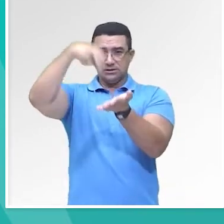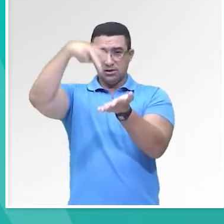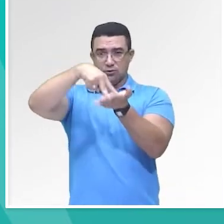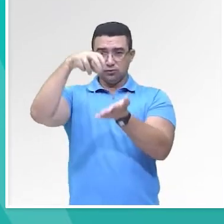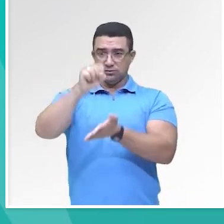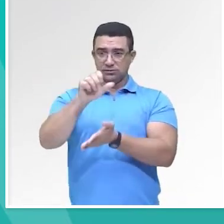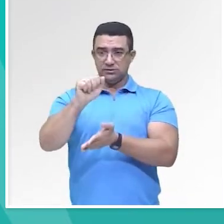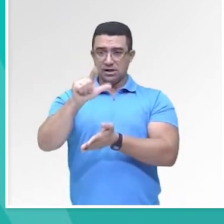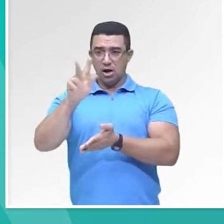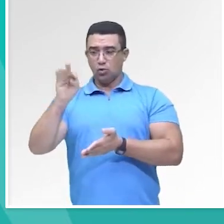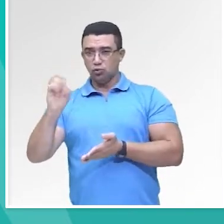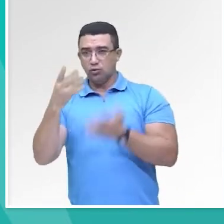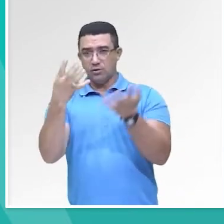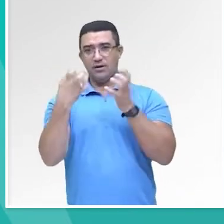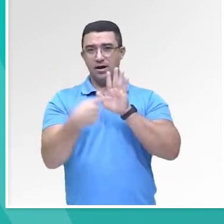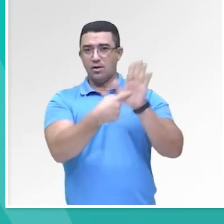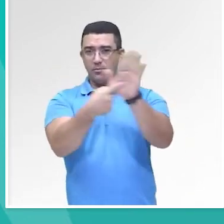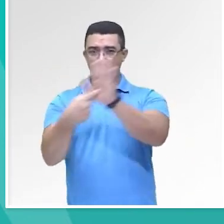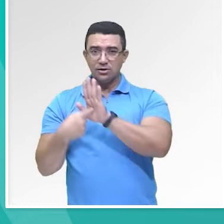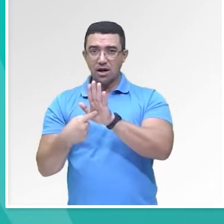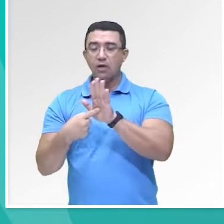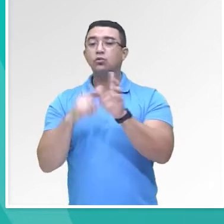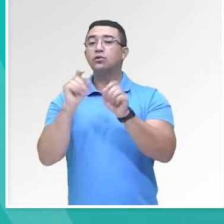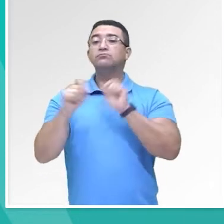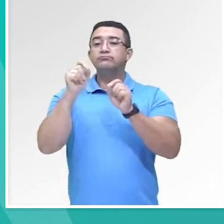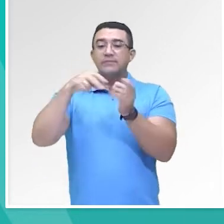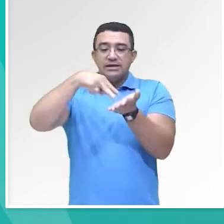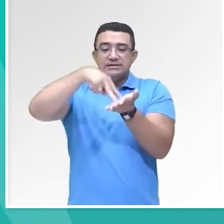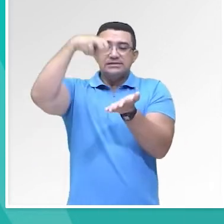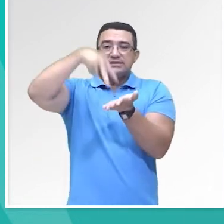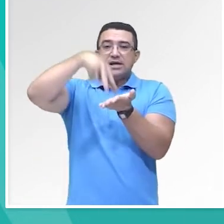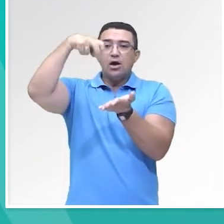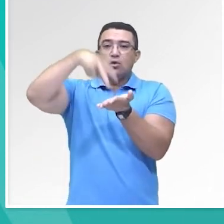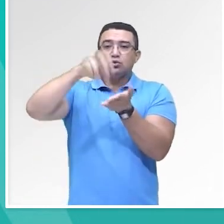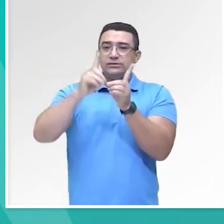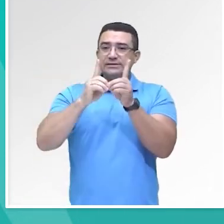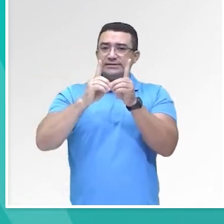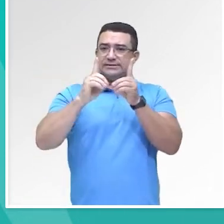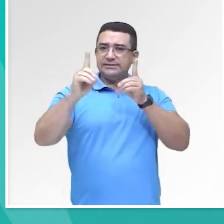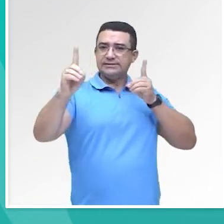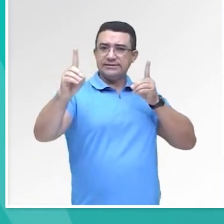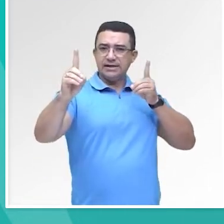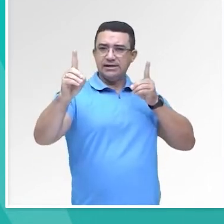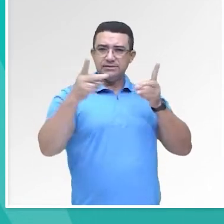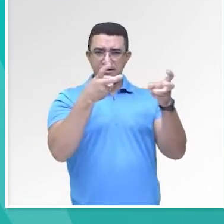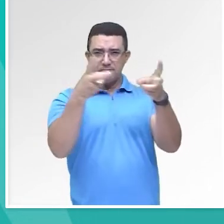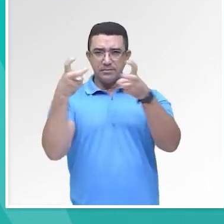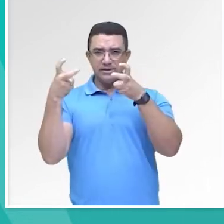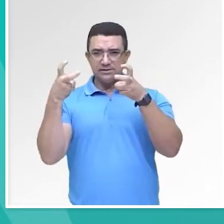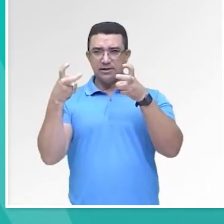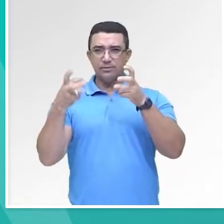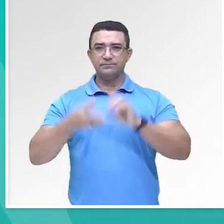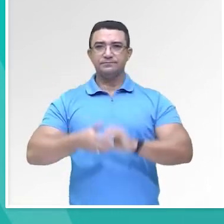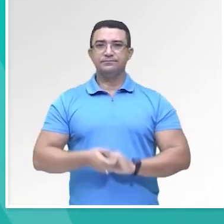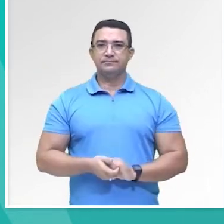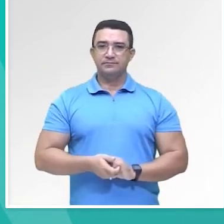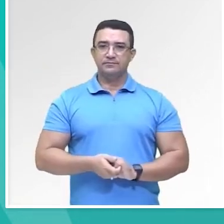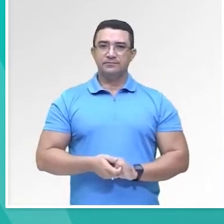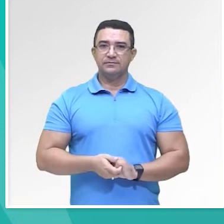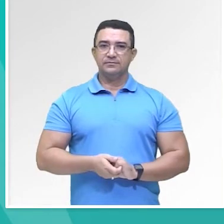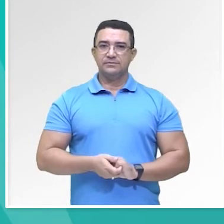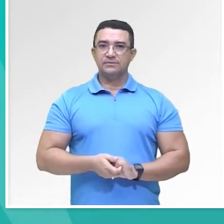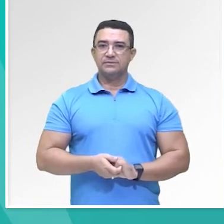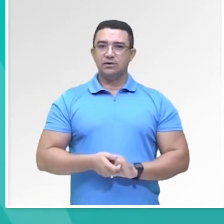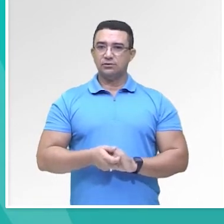primeiro, o salto em distância. Então, primeiramente, observem o salto em distância, vocês vão perceber que ele está aí em